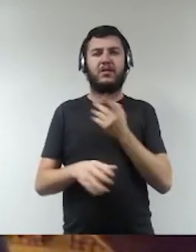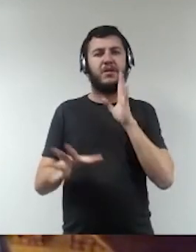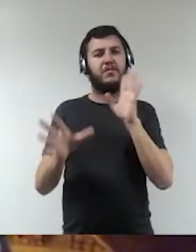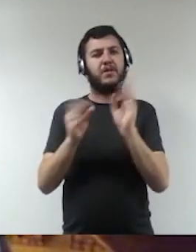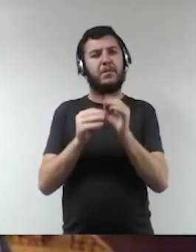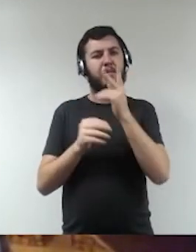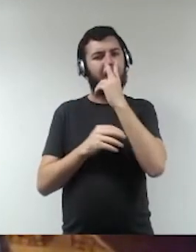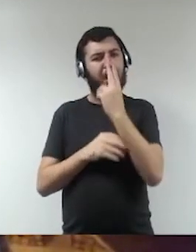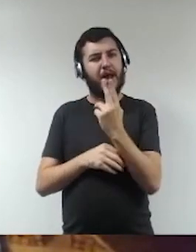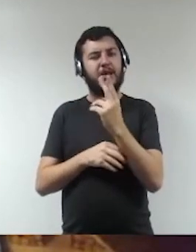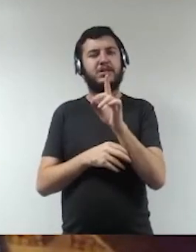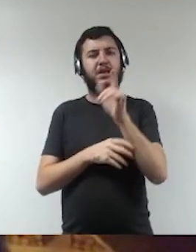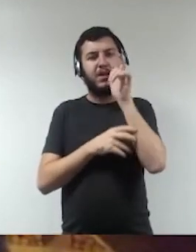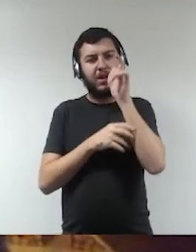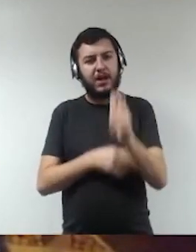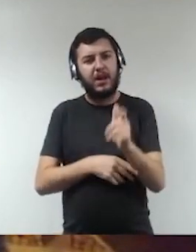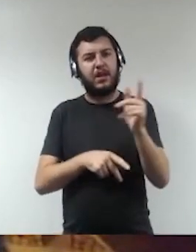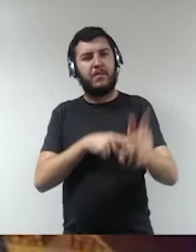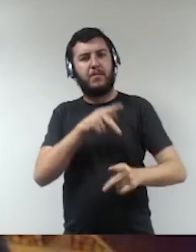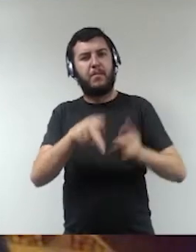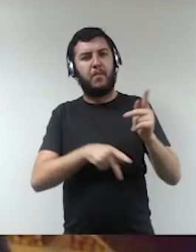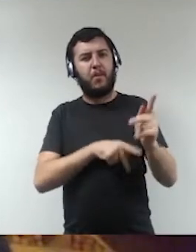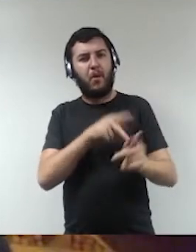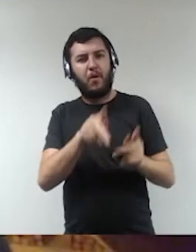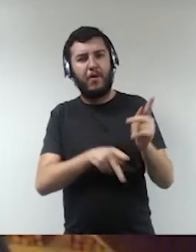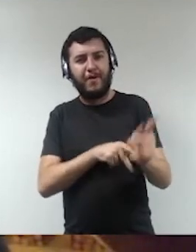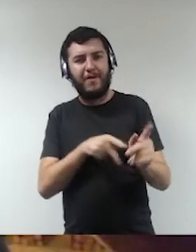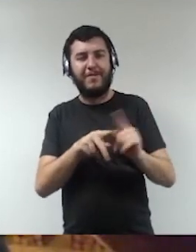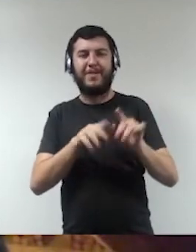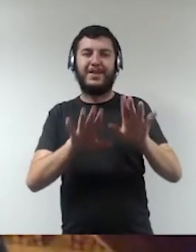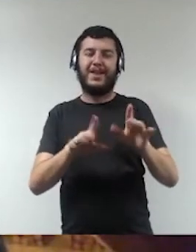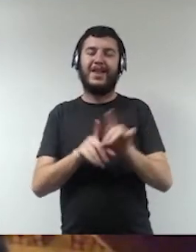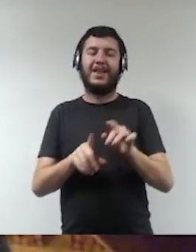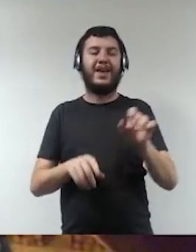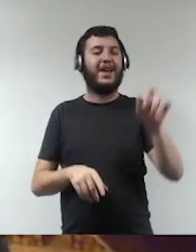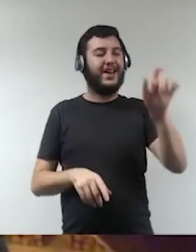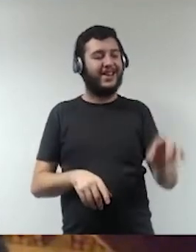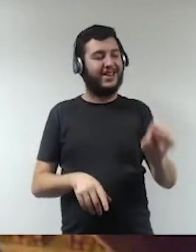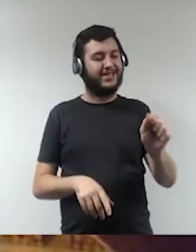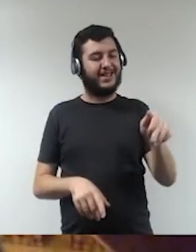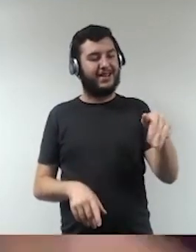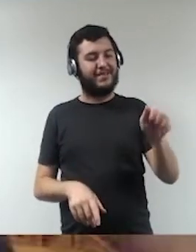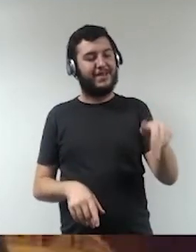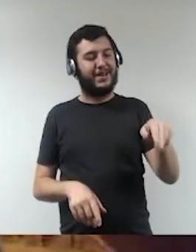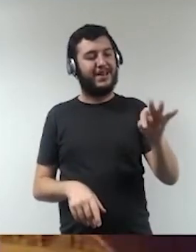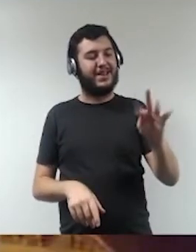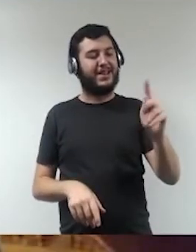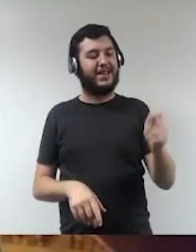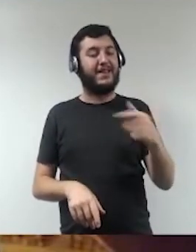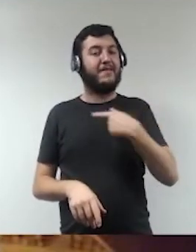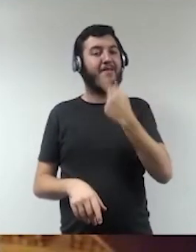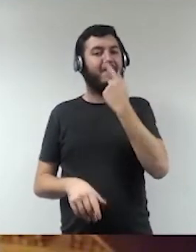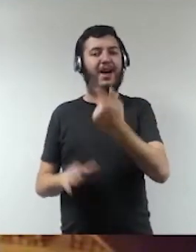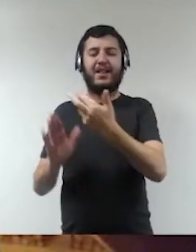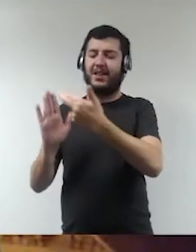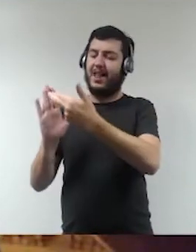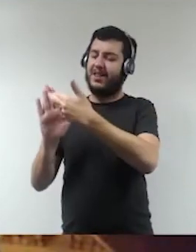público, a função social do contrato. A Samantha falava da questão das normas, a gente tem conceitos jurídicos indeterminados,